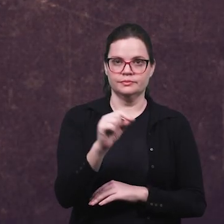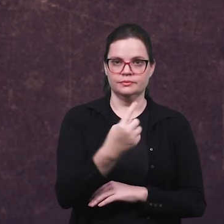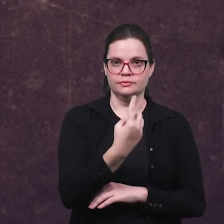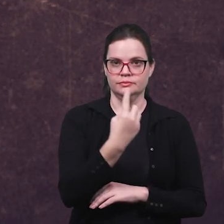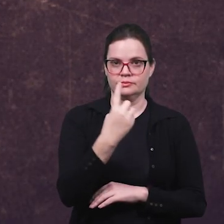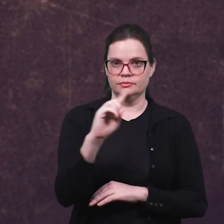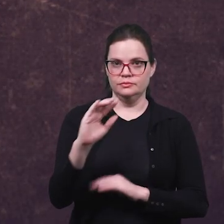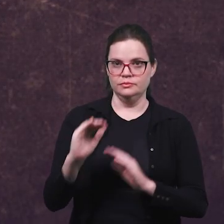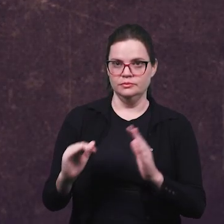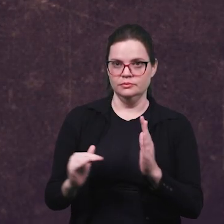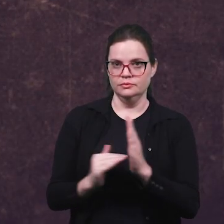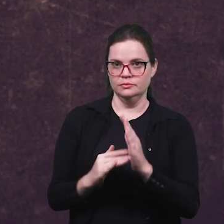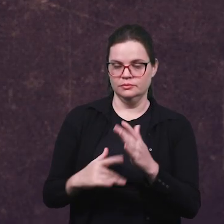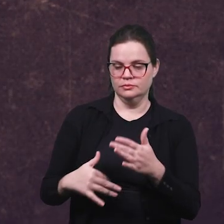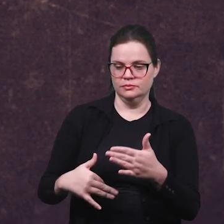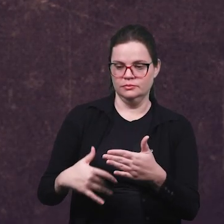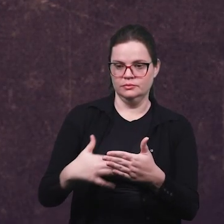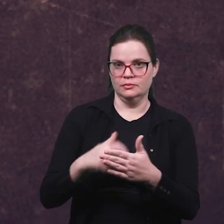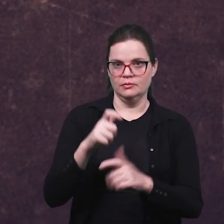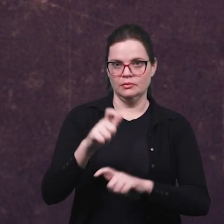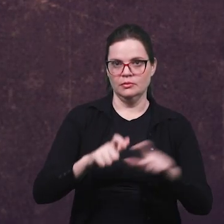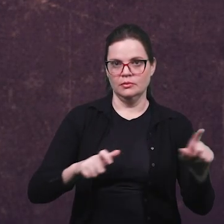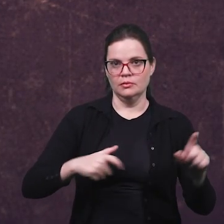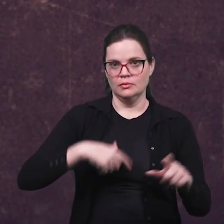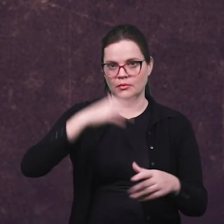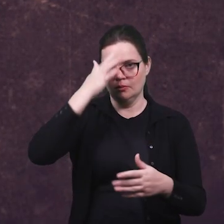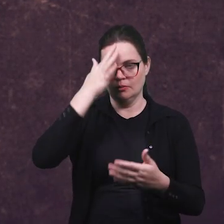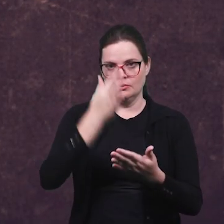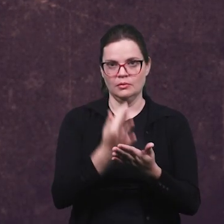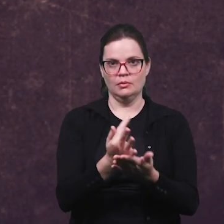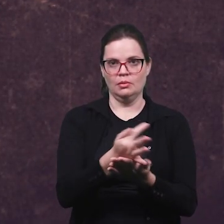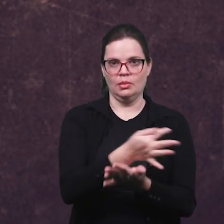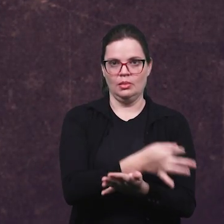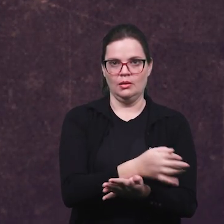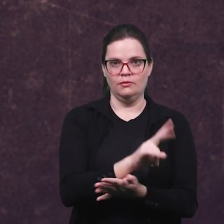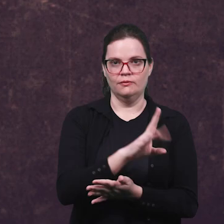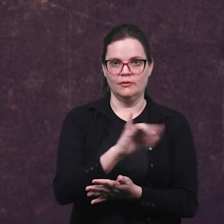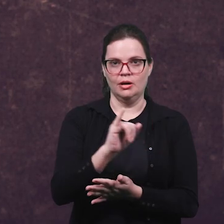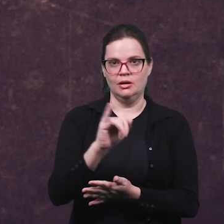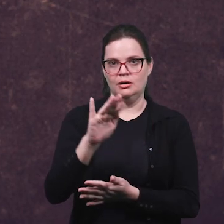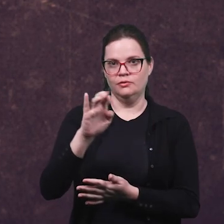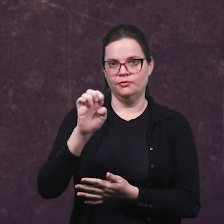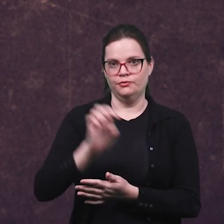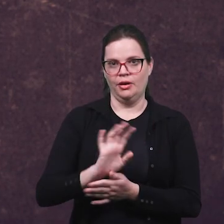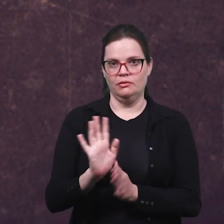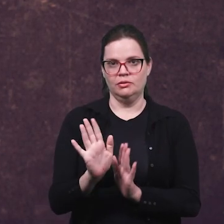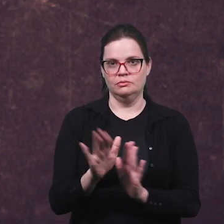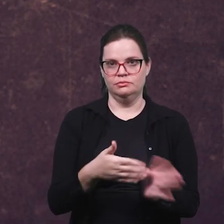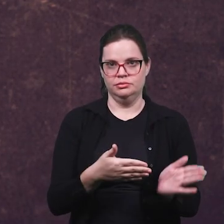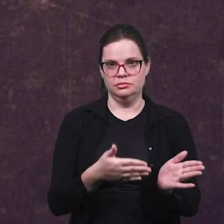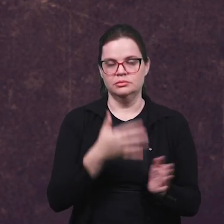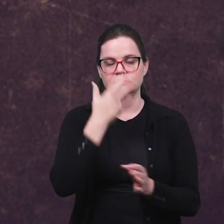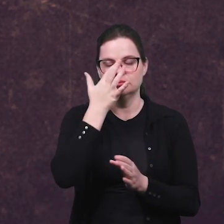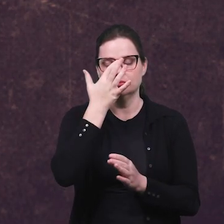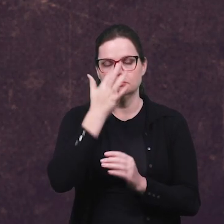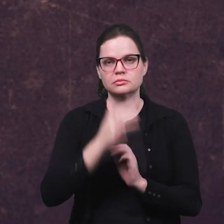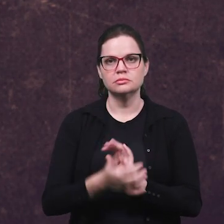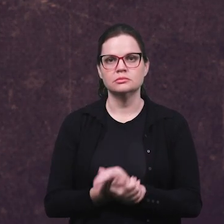que nos últimos tempos apostatarão alguns da fé. Apostatar é se desviar da